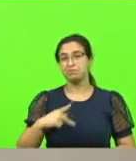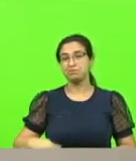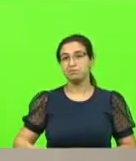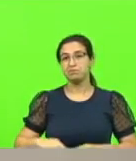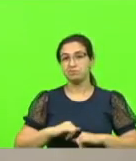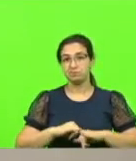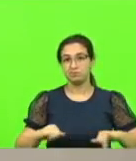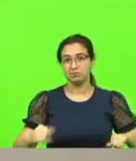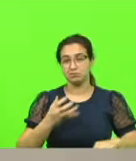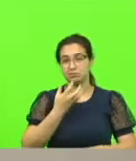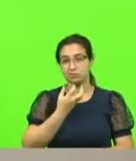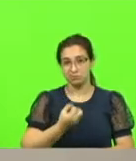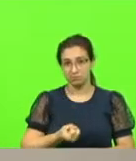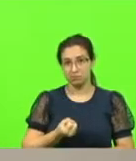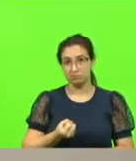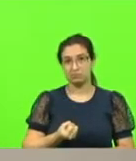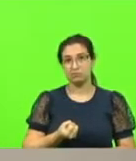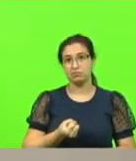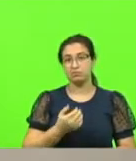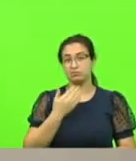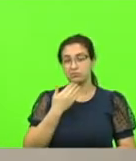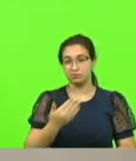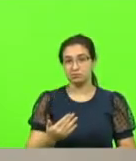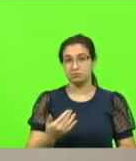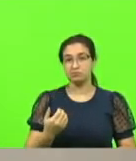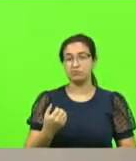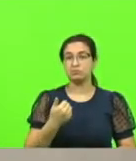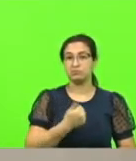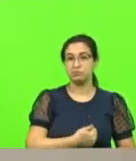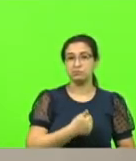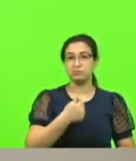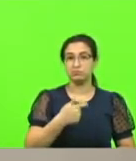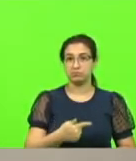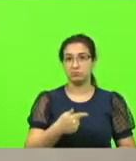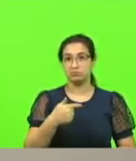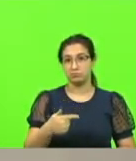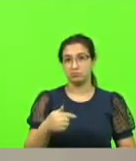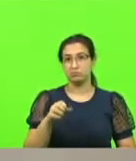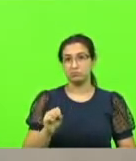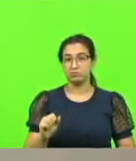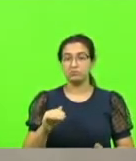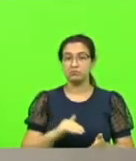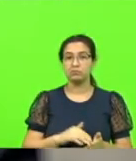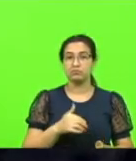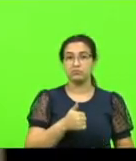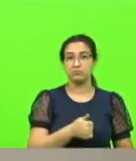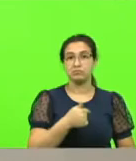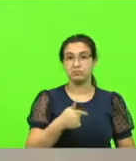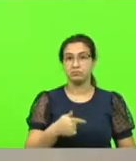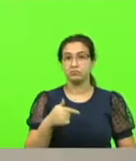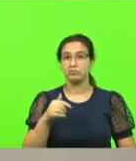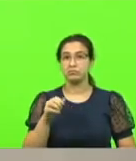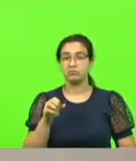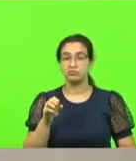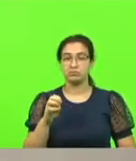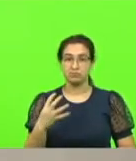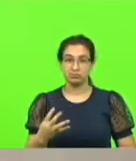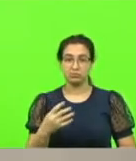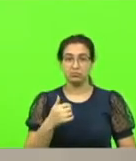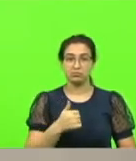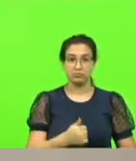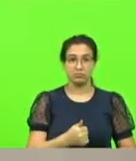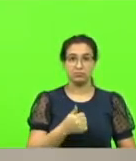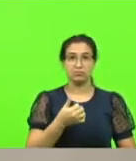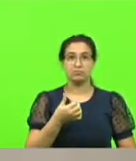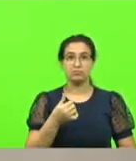que defere os seguintes requerimentos. Requerimentos 1778 a 1784, 1786